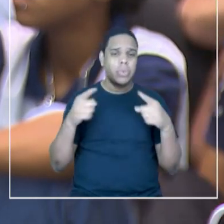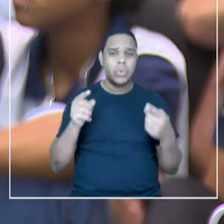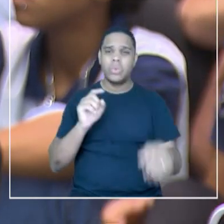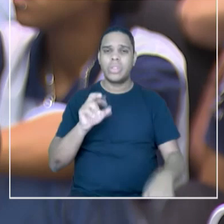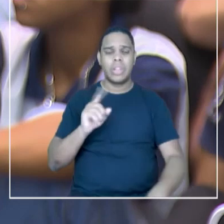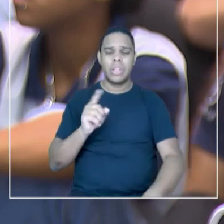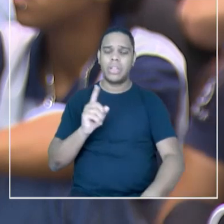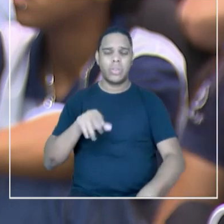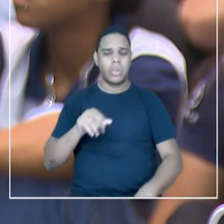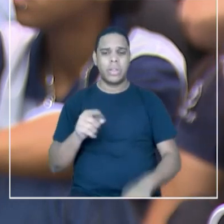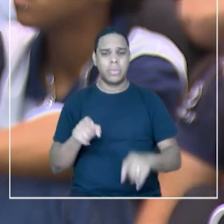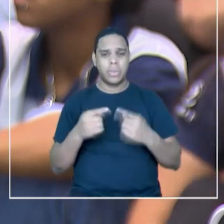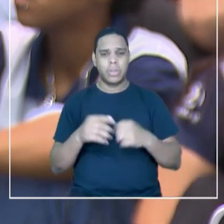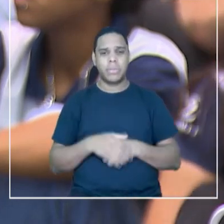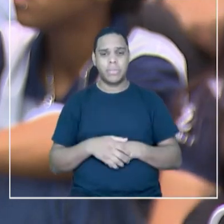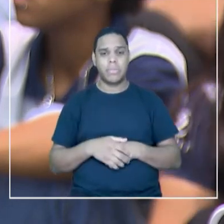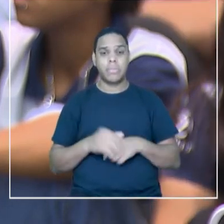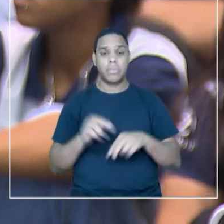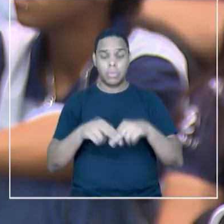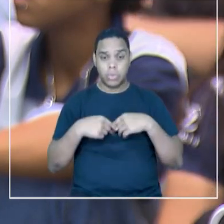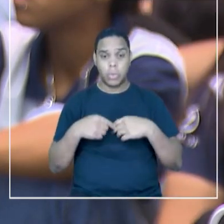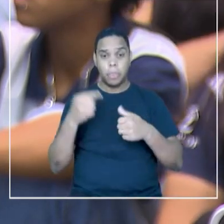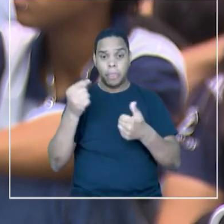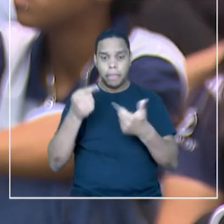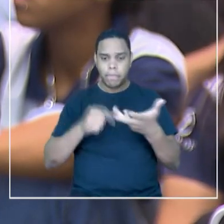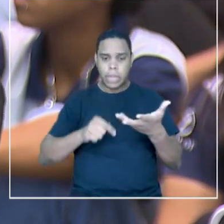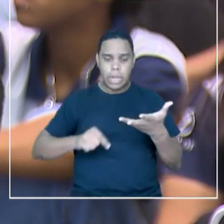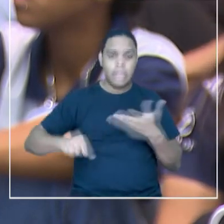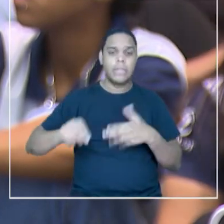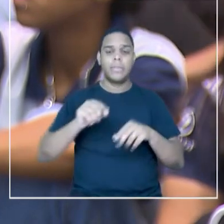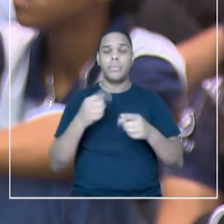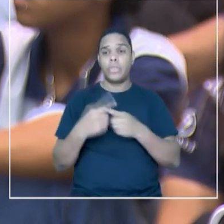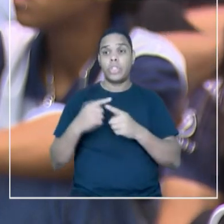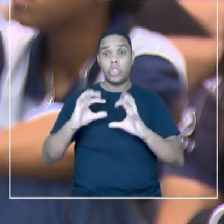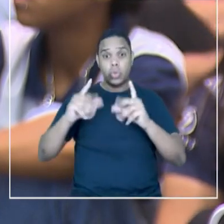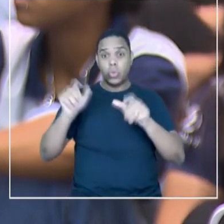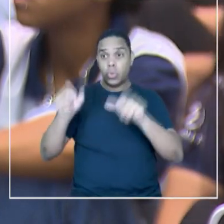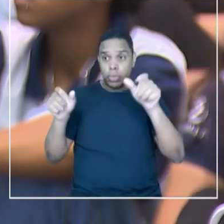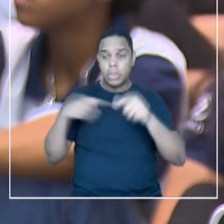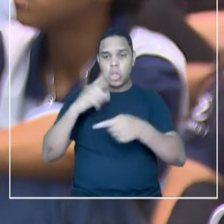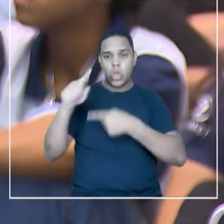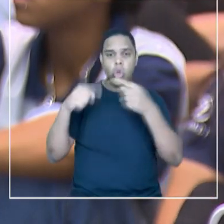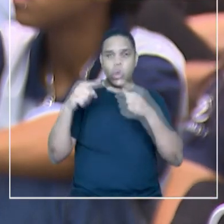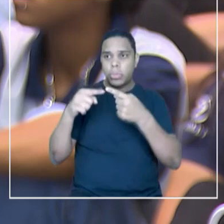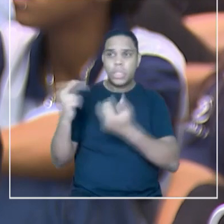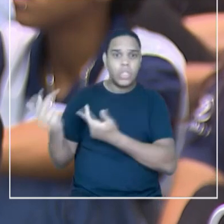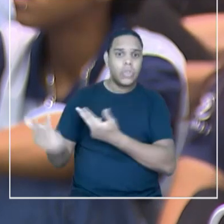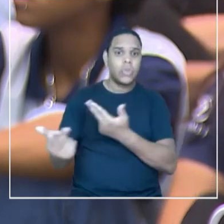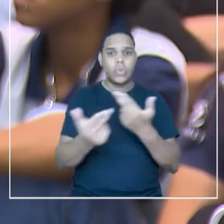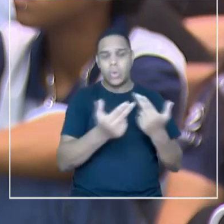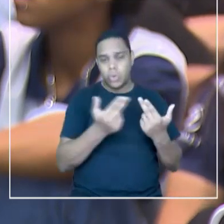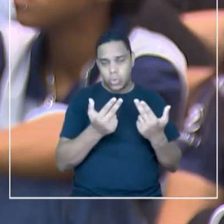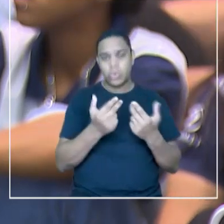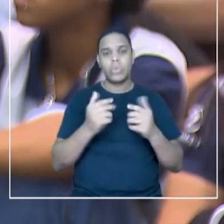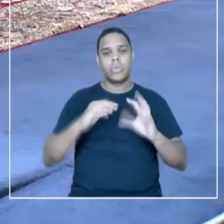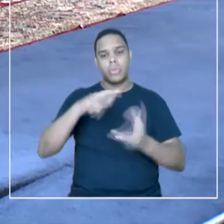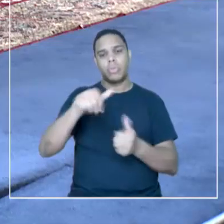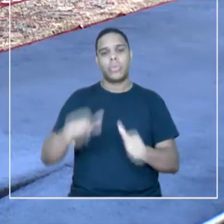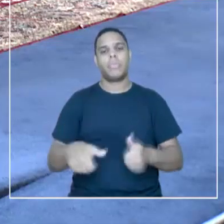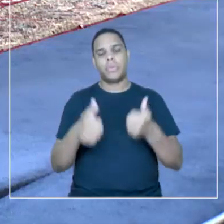por causa, sabe? É pela essa conjuntura, assim, porque todo mundo tem o mesmo propósito de alguma forma, deixar esse mundo um pouco